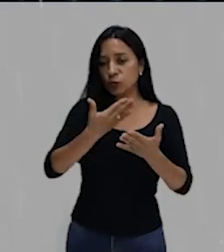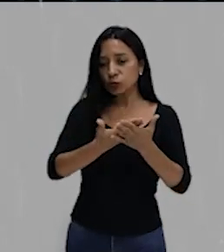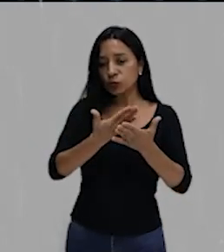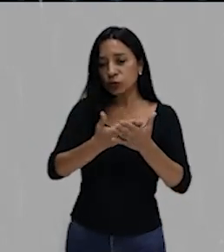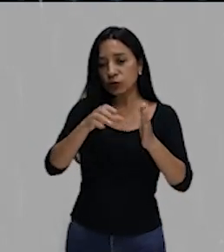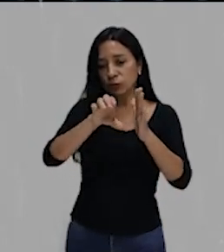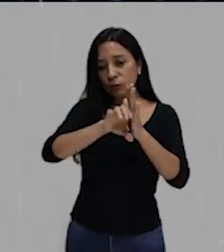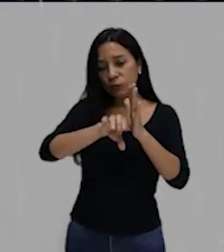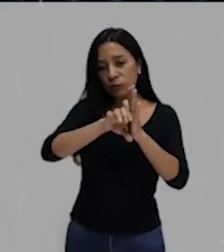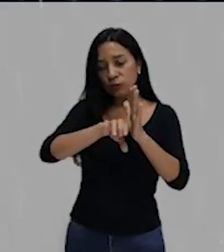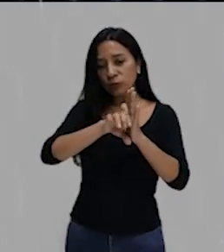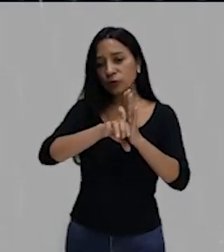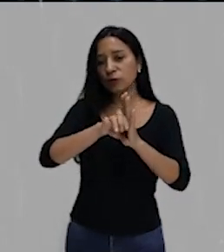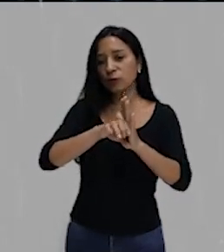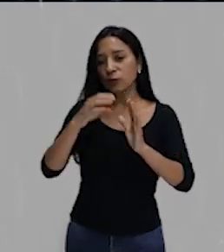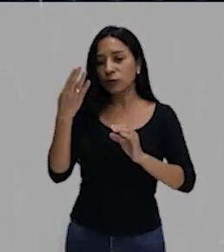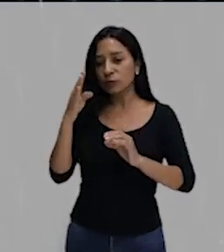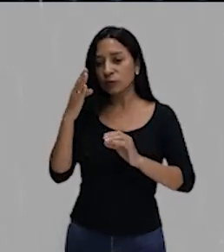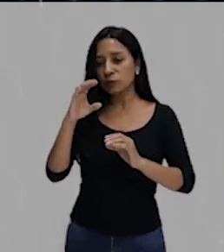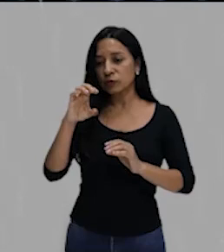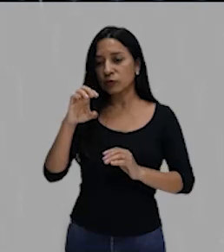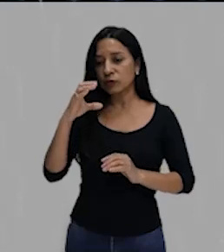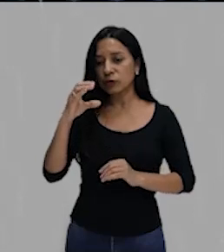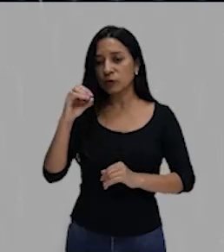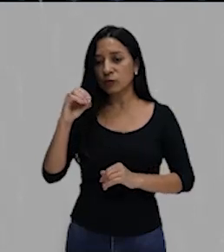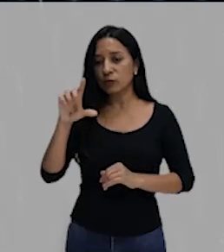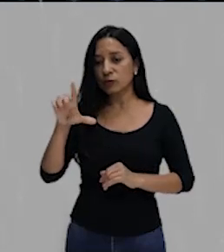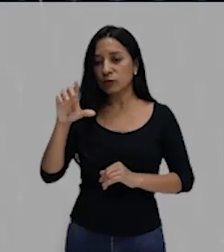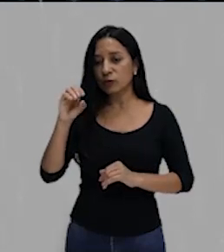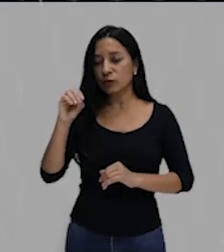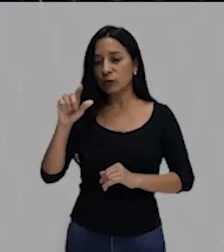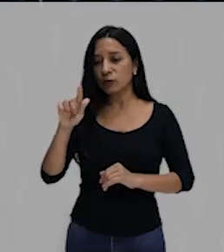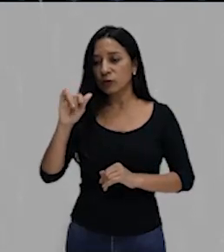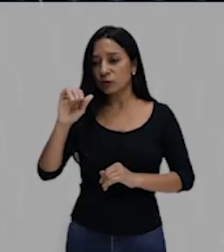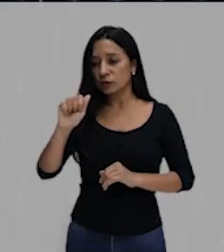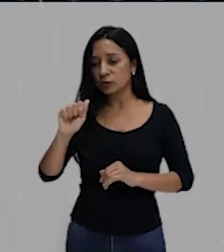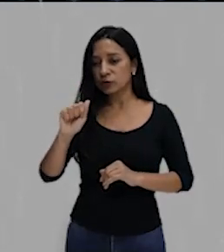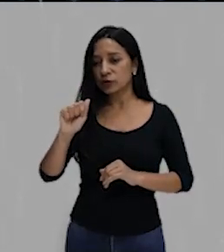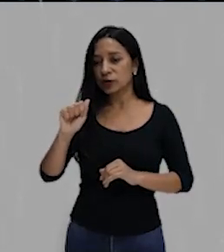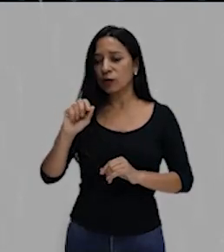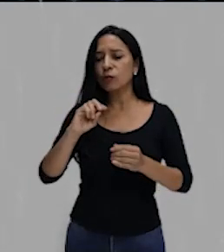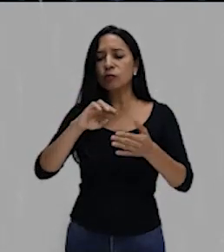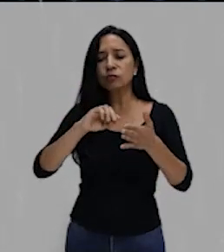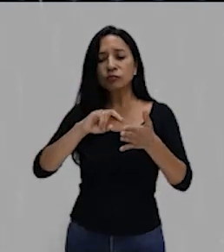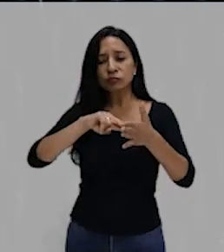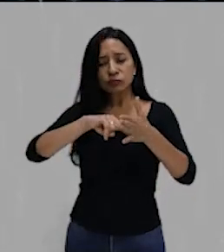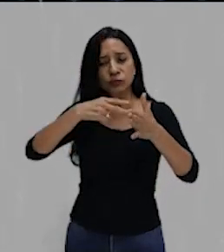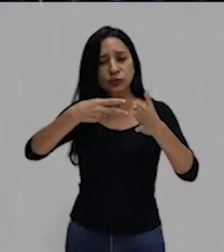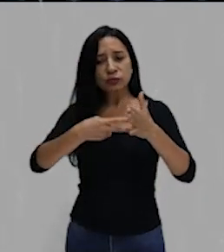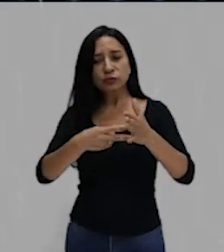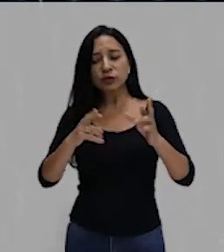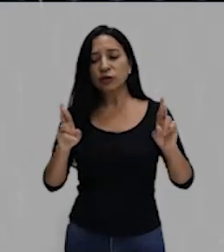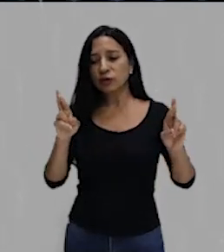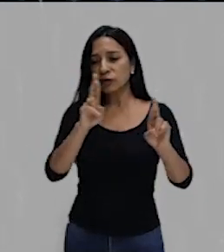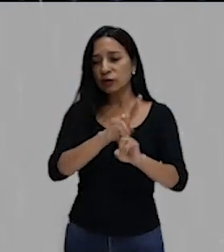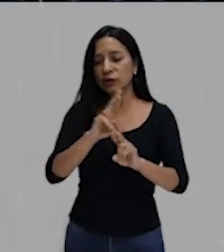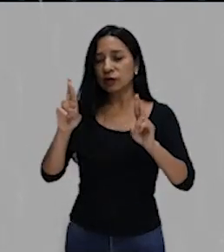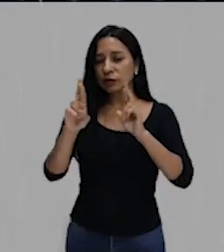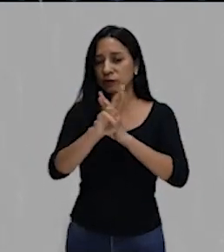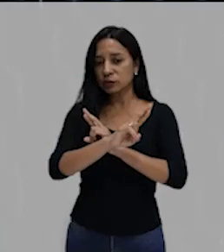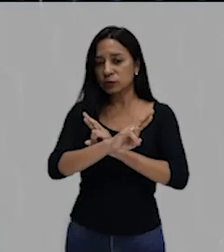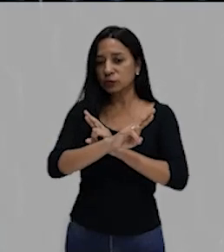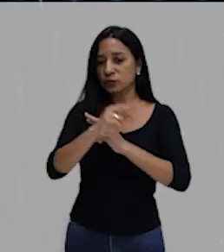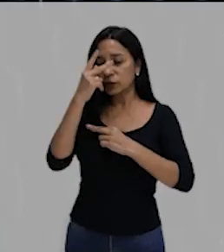ecologia. E na ecologia, nós estudamos as relações que os seres vivos promovem com o meio ambiente e